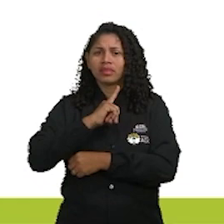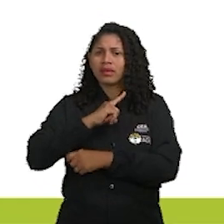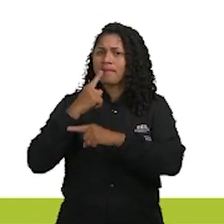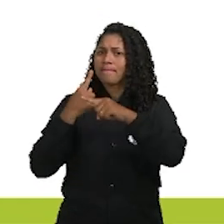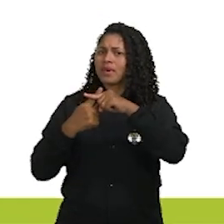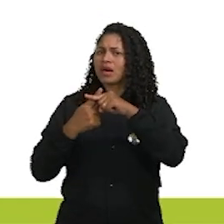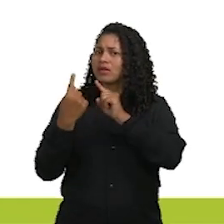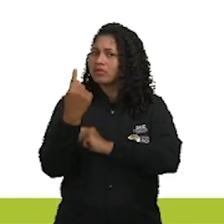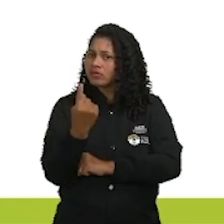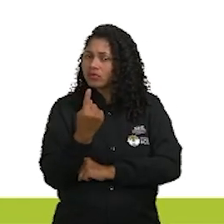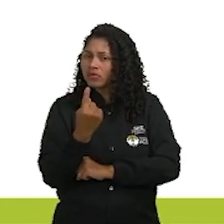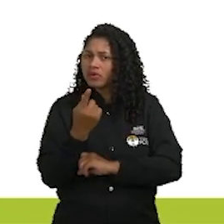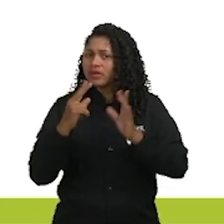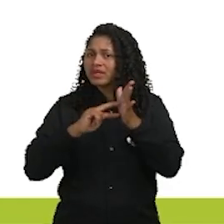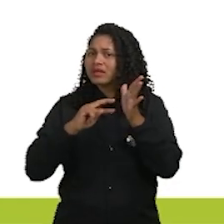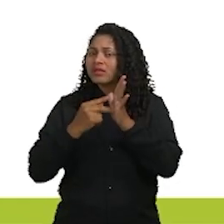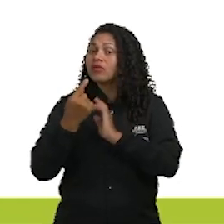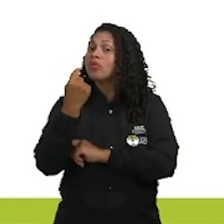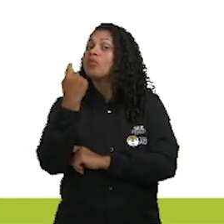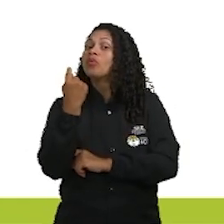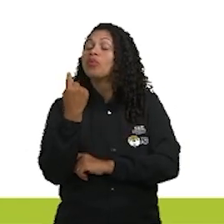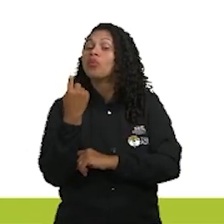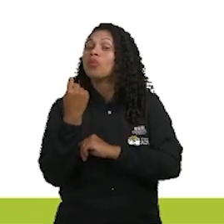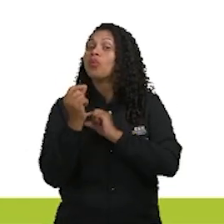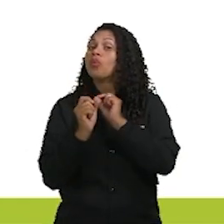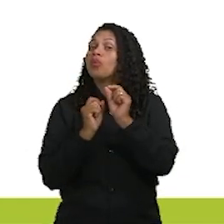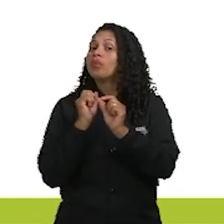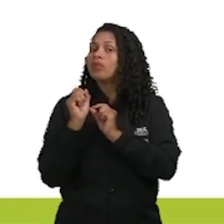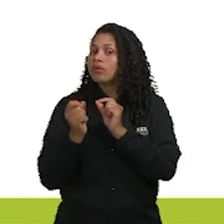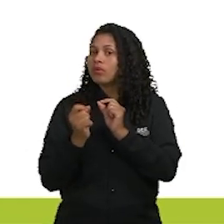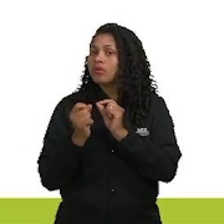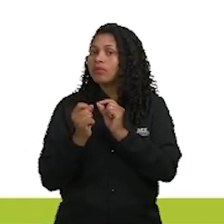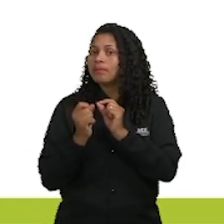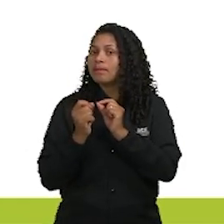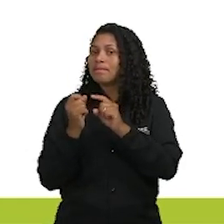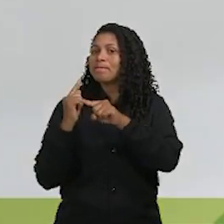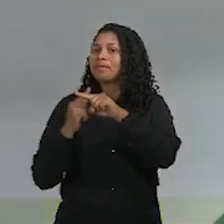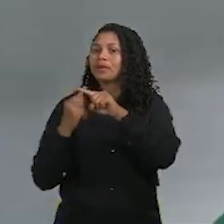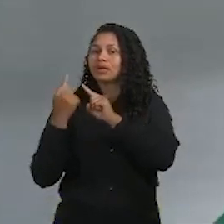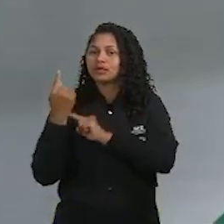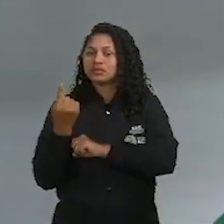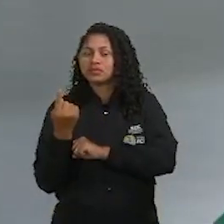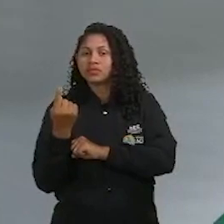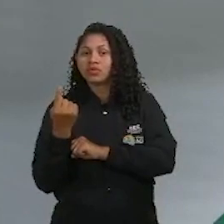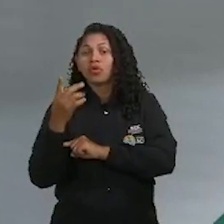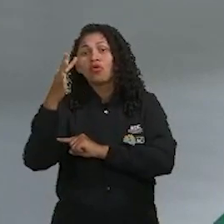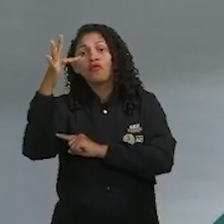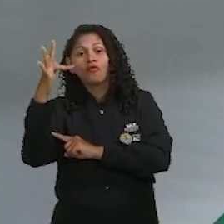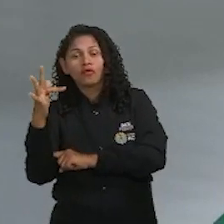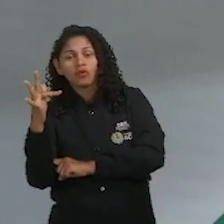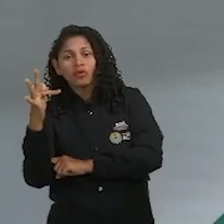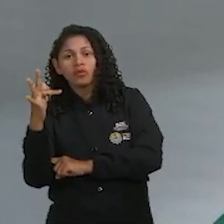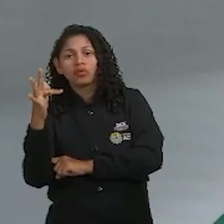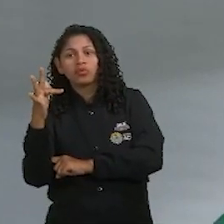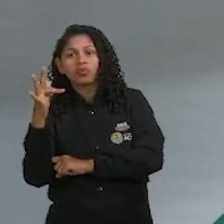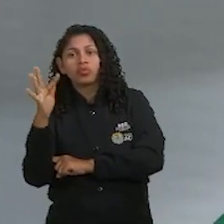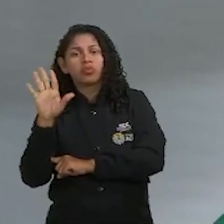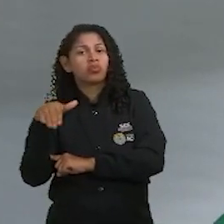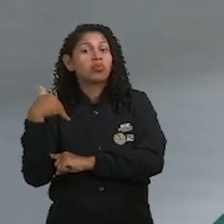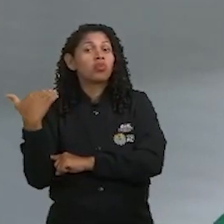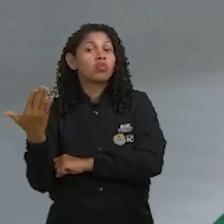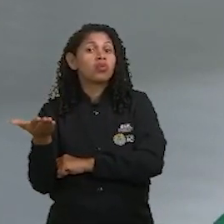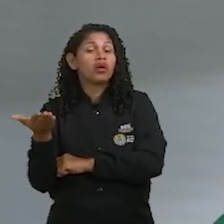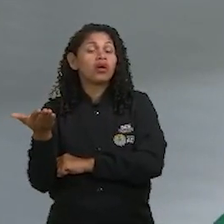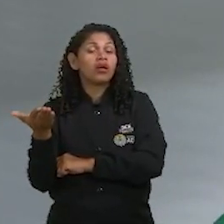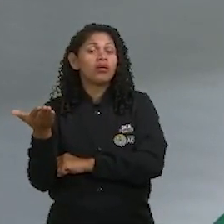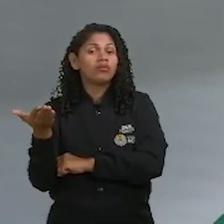NOx desse composto? Vai ser mais 1. Qual o NOx do flúor? Aqui no exemplo